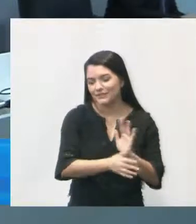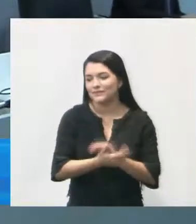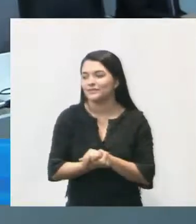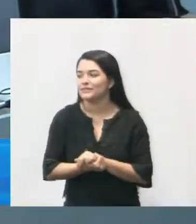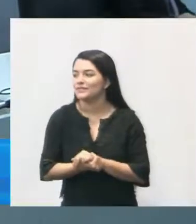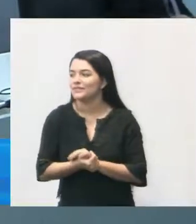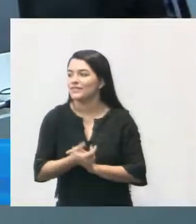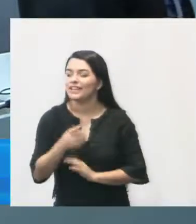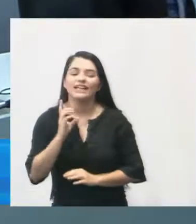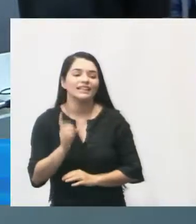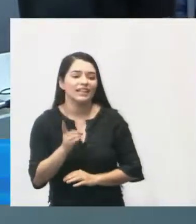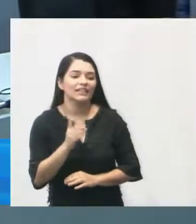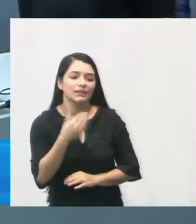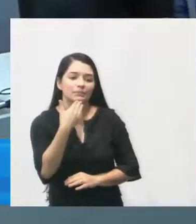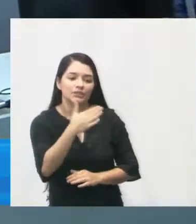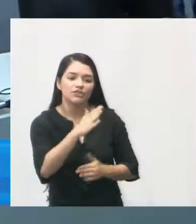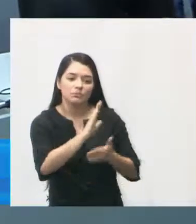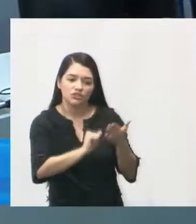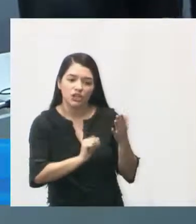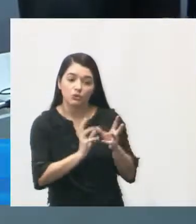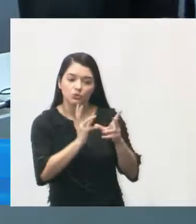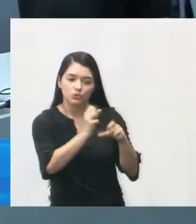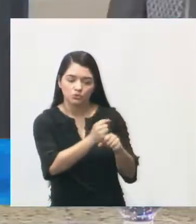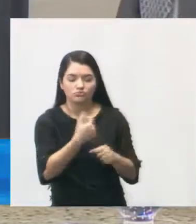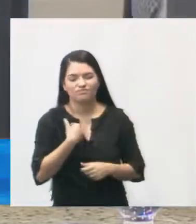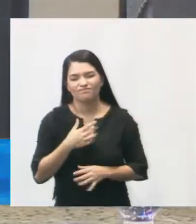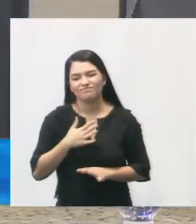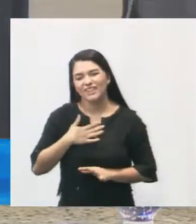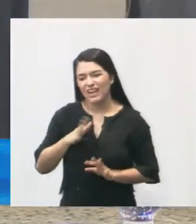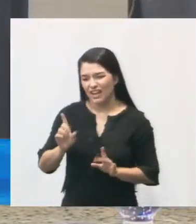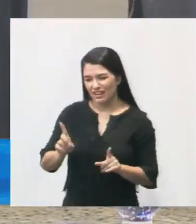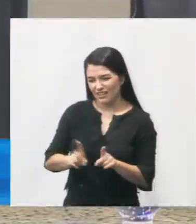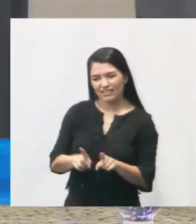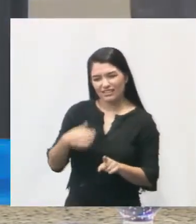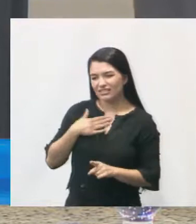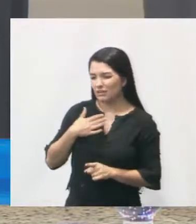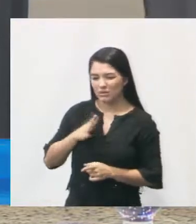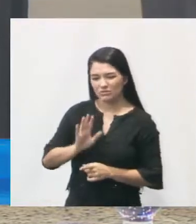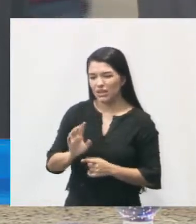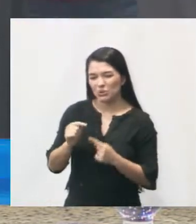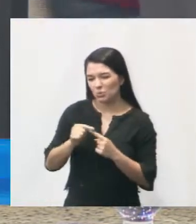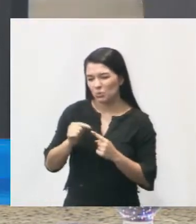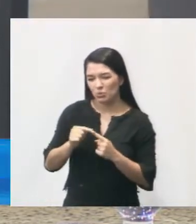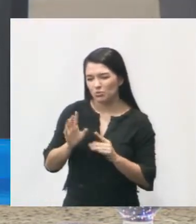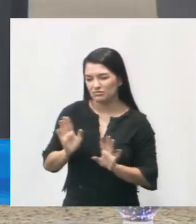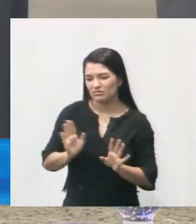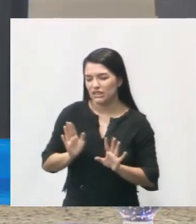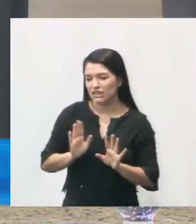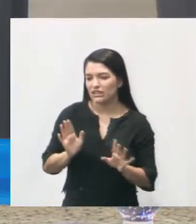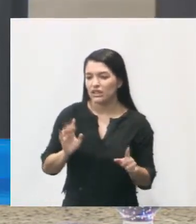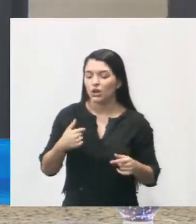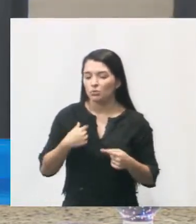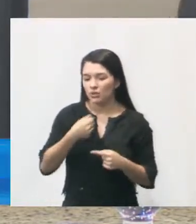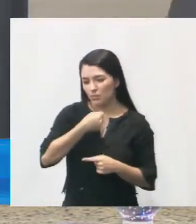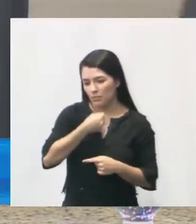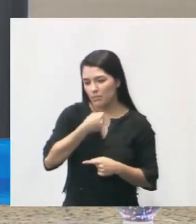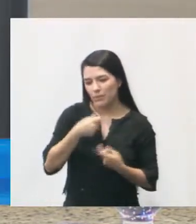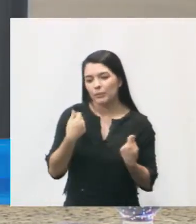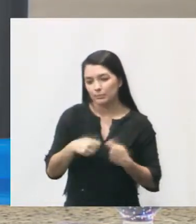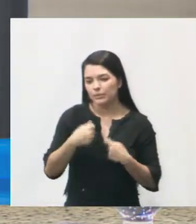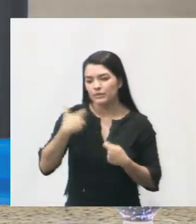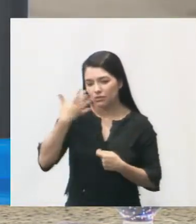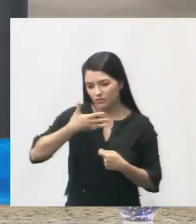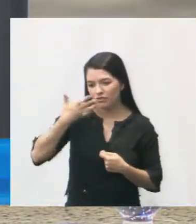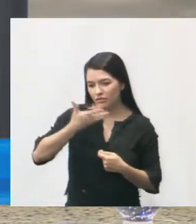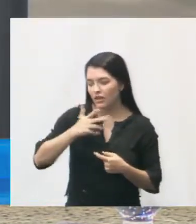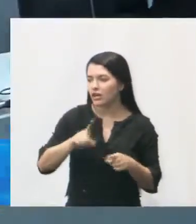Silva. Eu também não me posiciono a favor, de Vossa Excelência, porque eu estou como orador e eu preciso fazer a fala. Eu também estou como